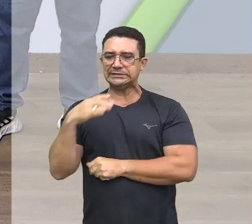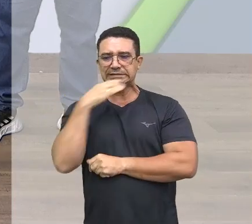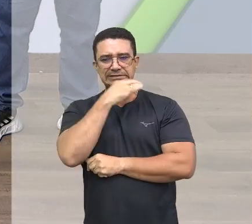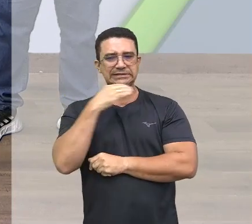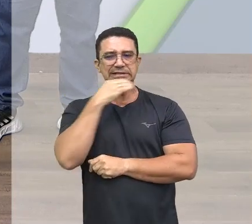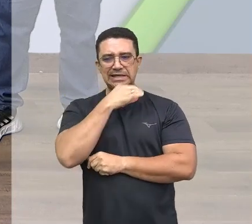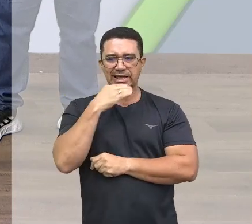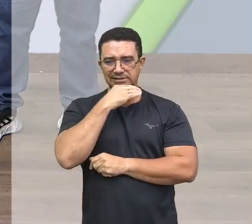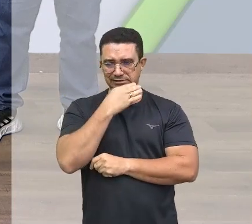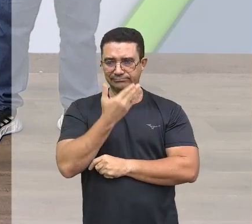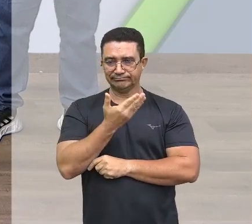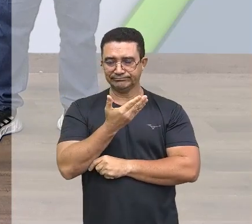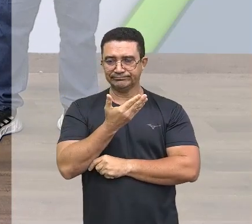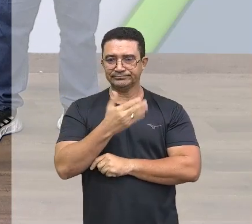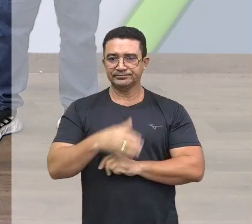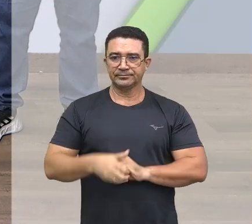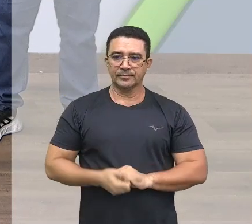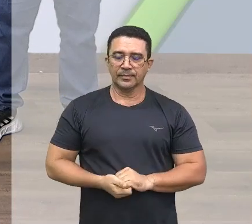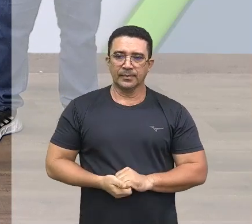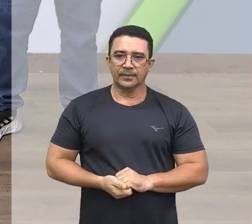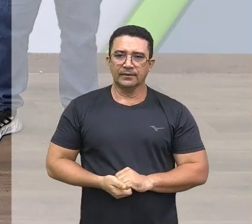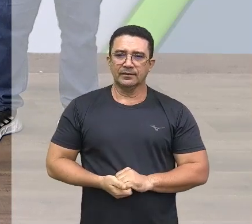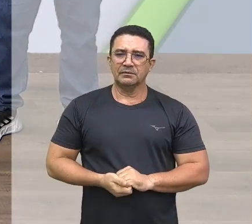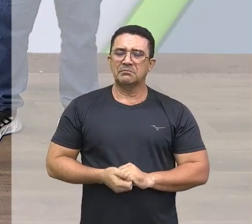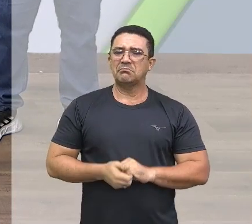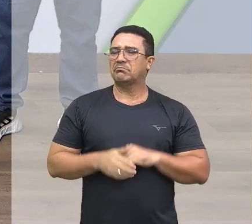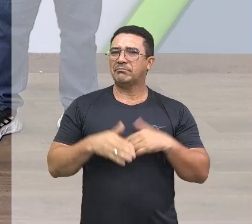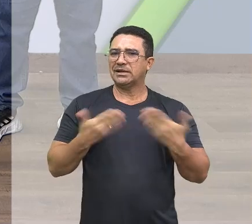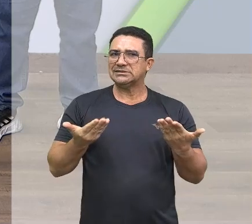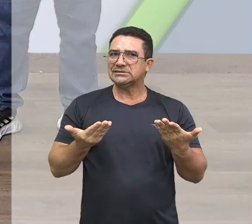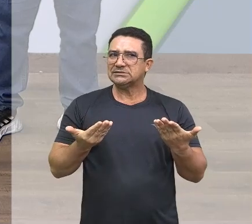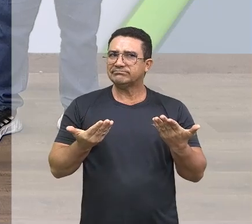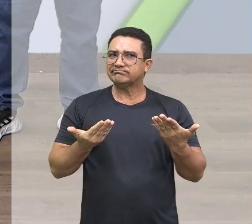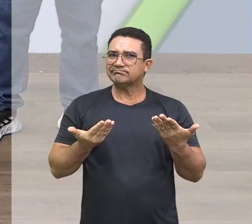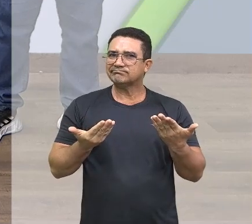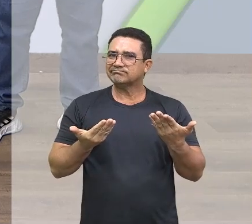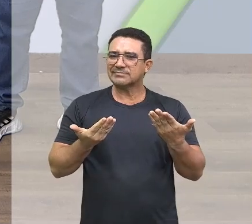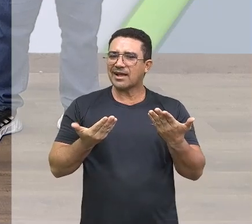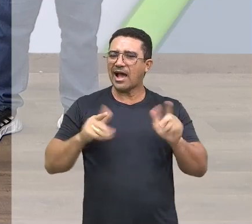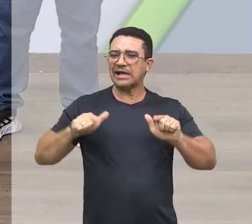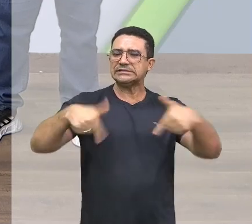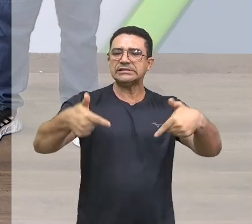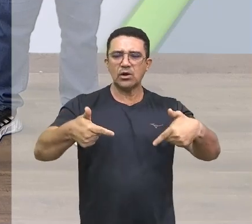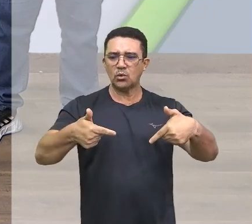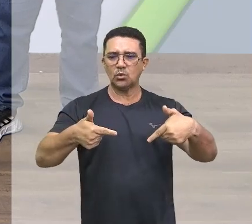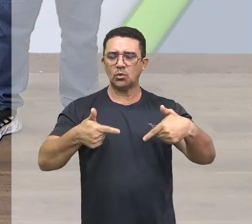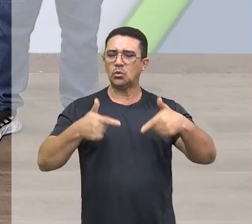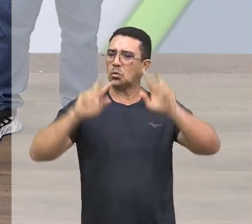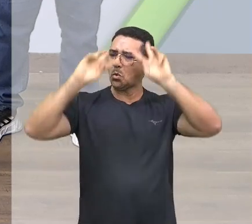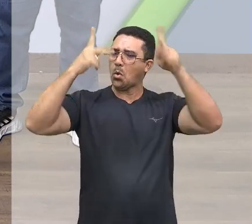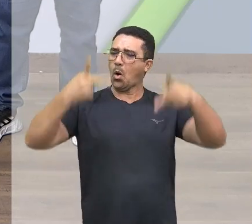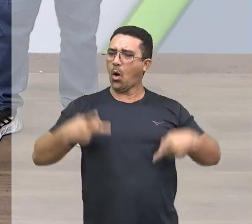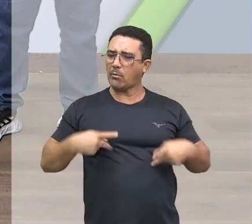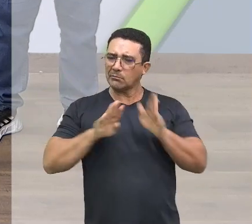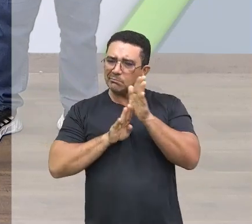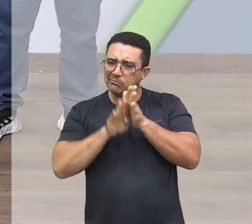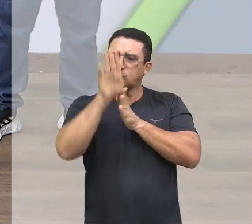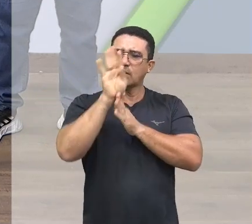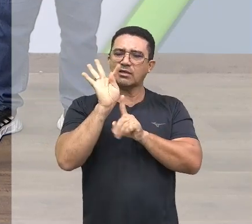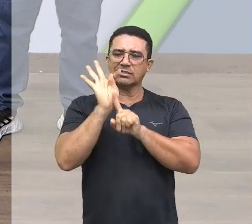é a dinâmica que nós estamos vendo. Mas, professor, qual a ação do homem que fez com que isso aumentasse ainda